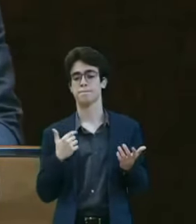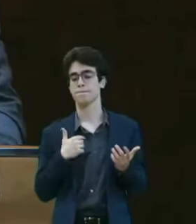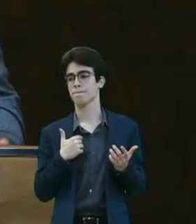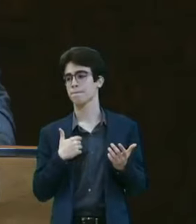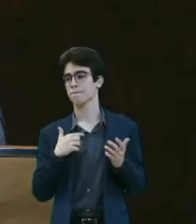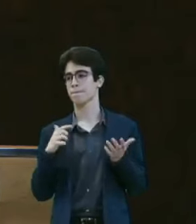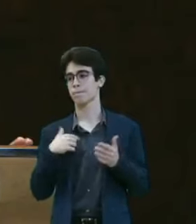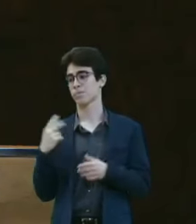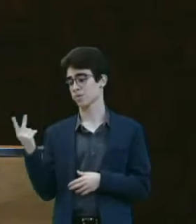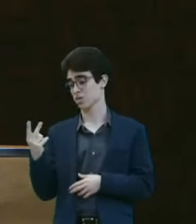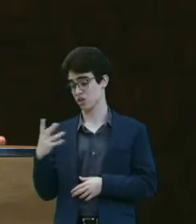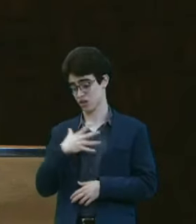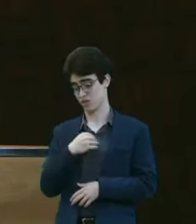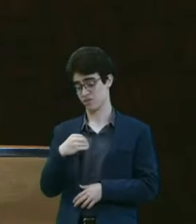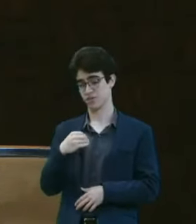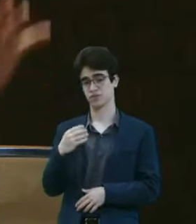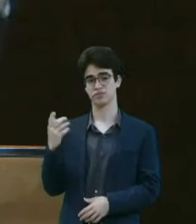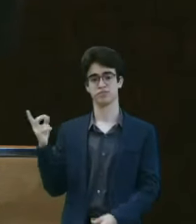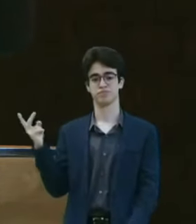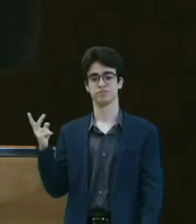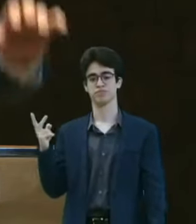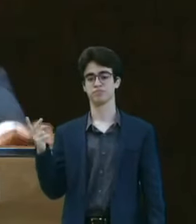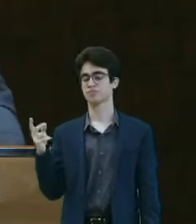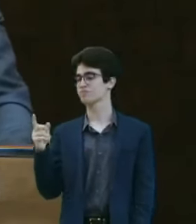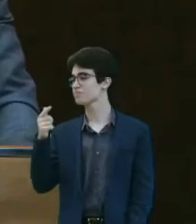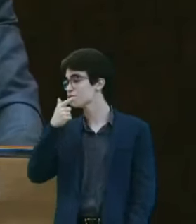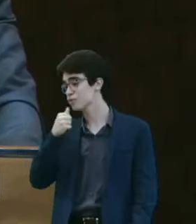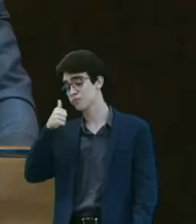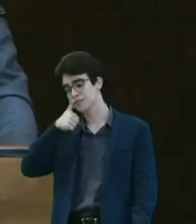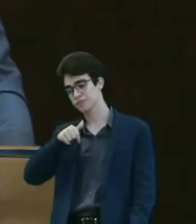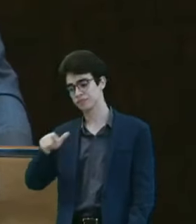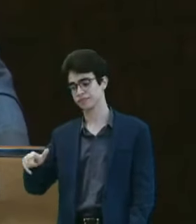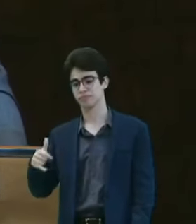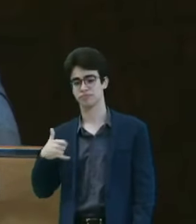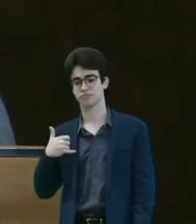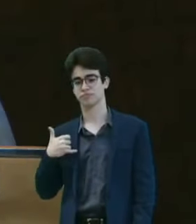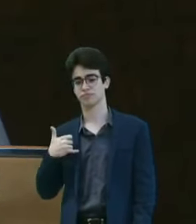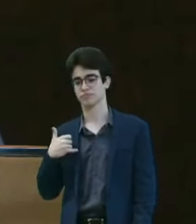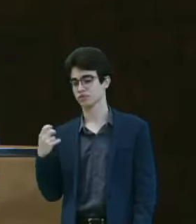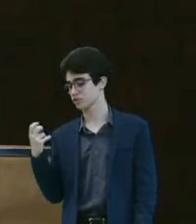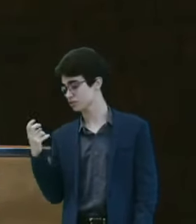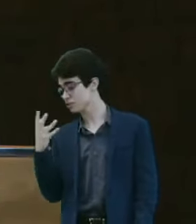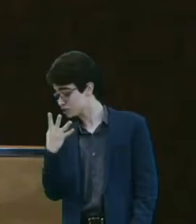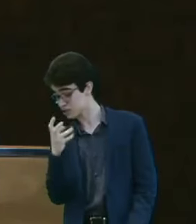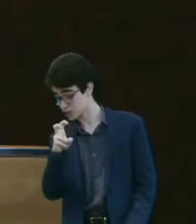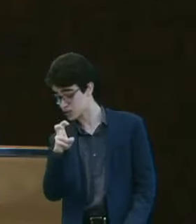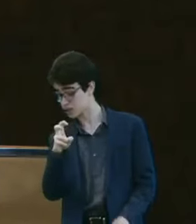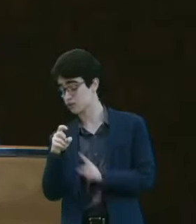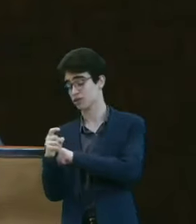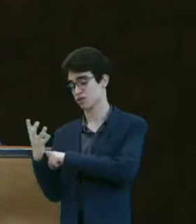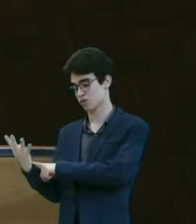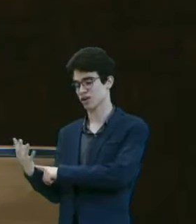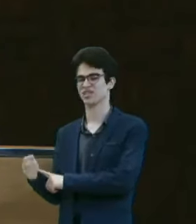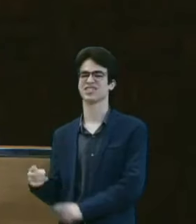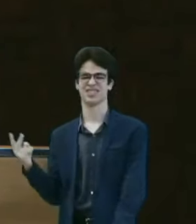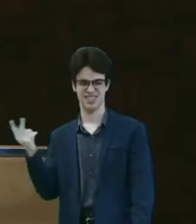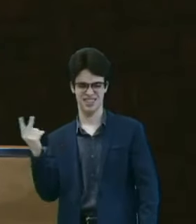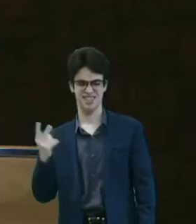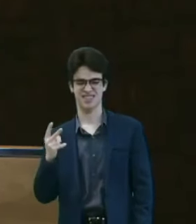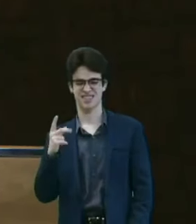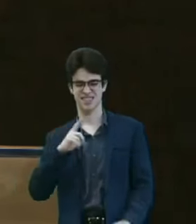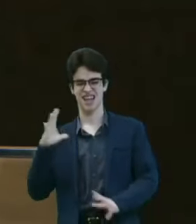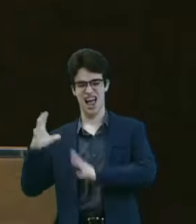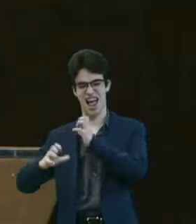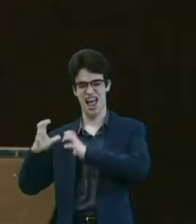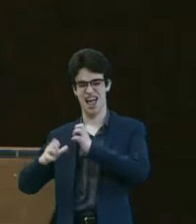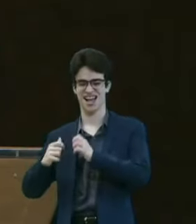eu tenho 2 filhos, o Benício e a Nina. O Beni está com 5, a Nina acabou de fazer 4. E irmãos se provocam.